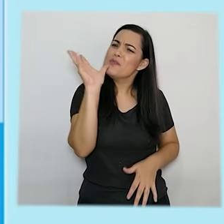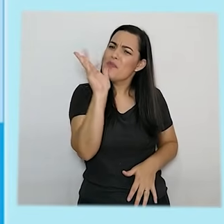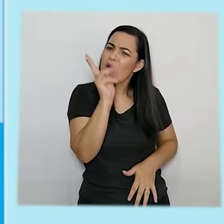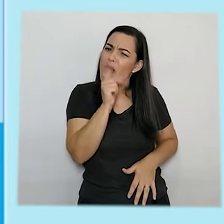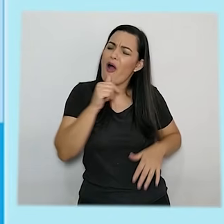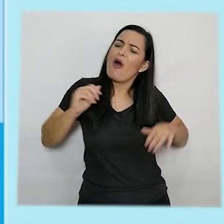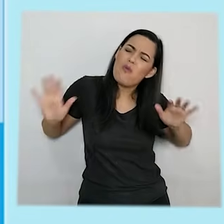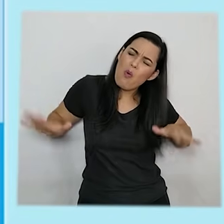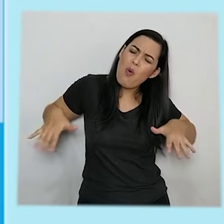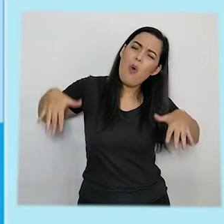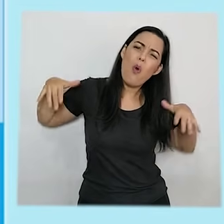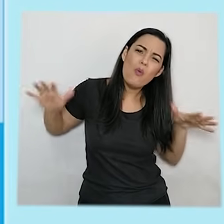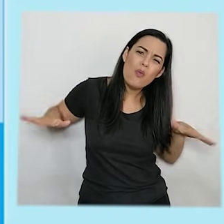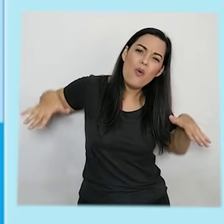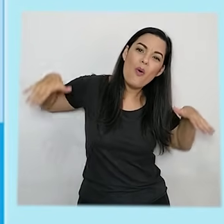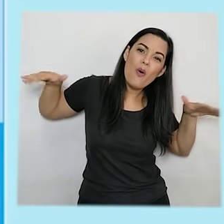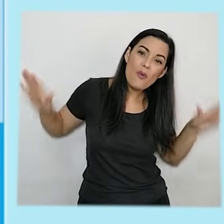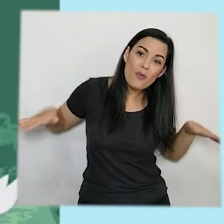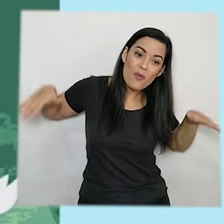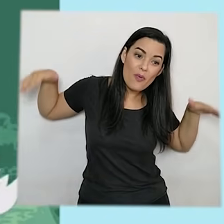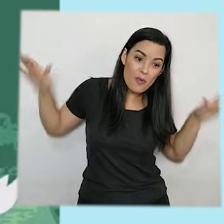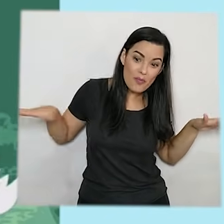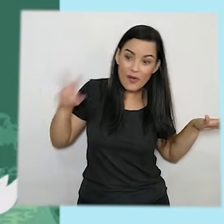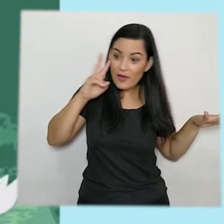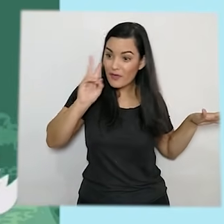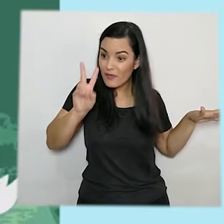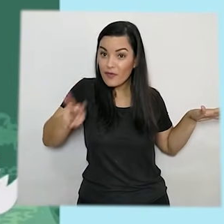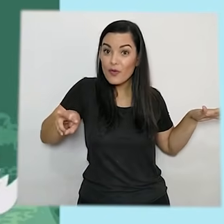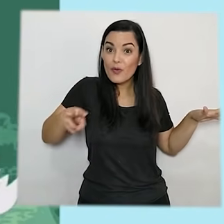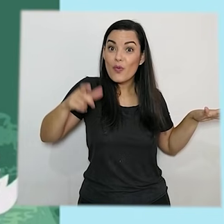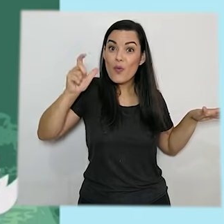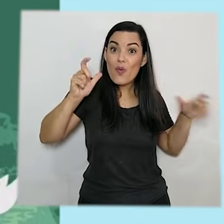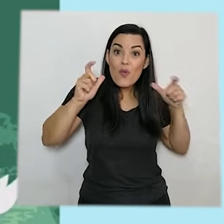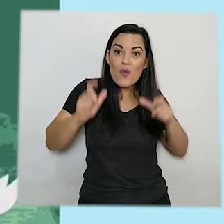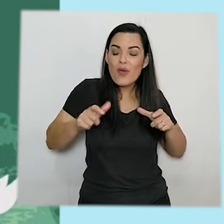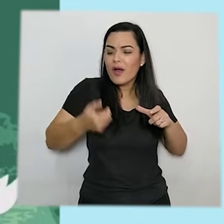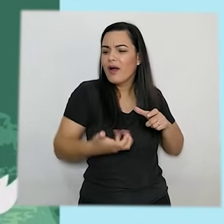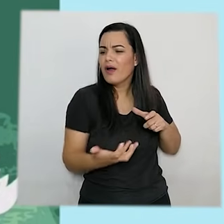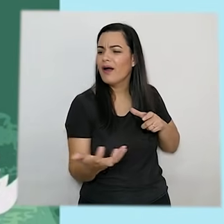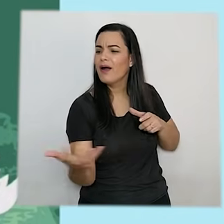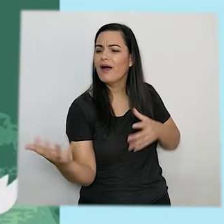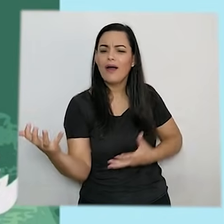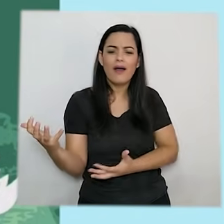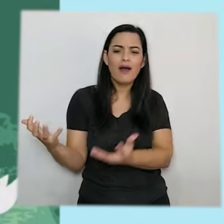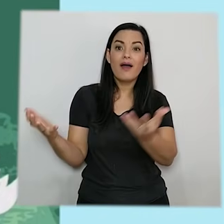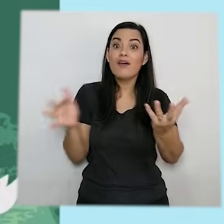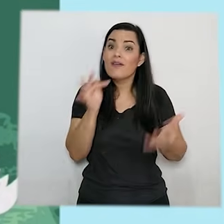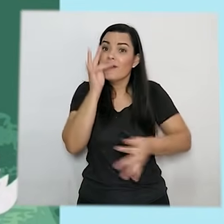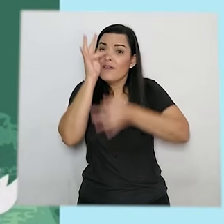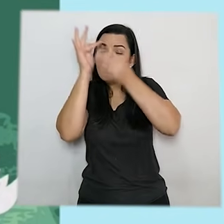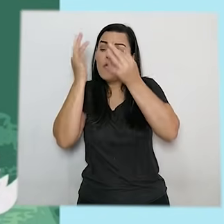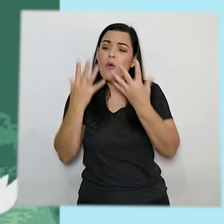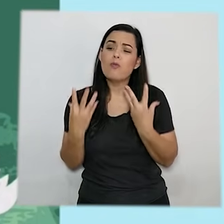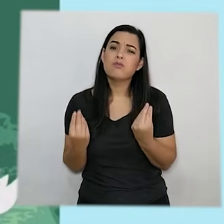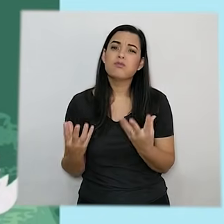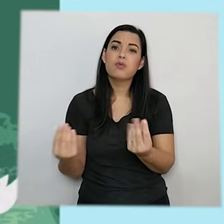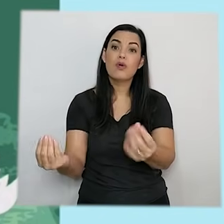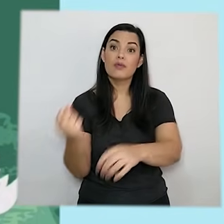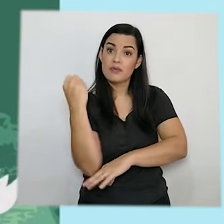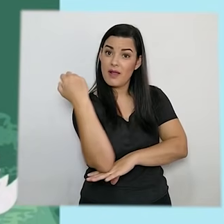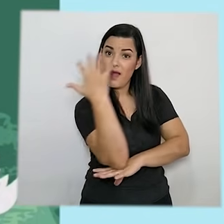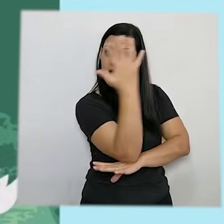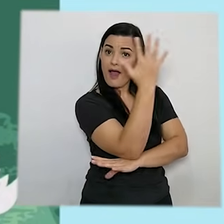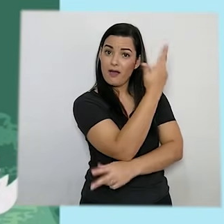longamente, até que avistou um imenso jardim repleto de flores e de árvores. Do meio das